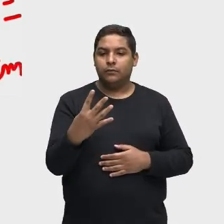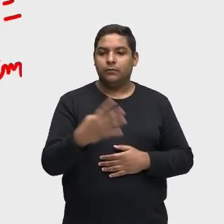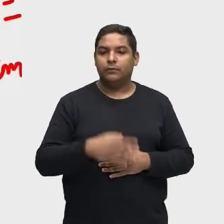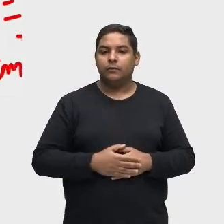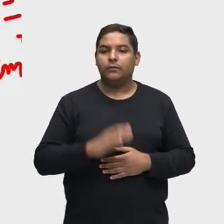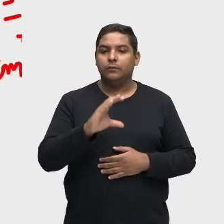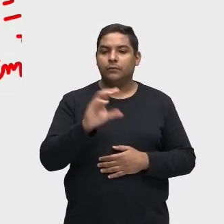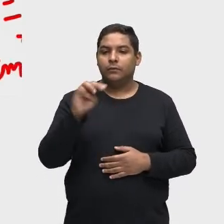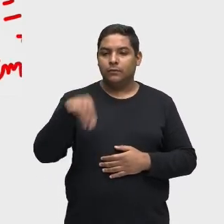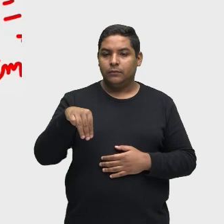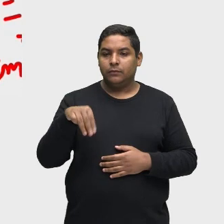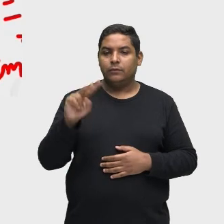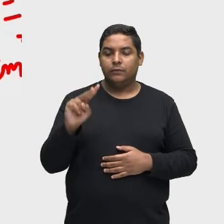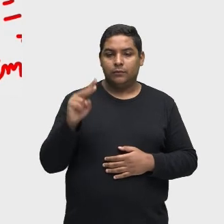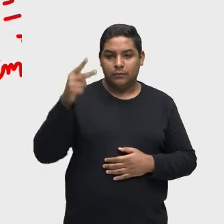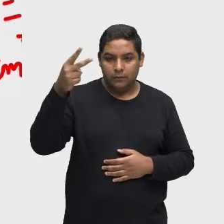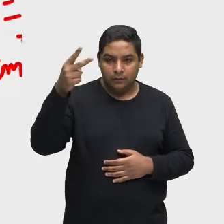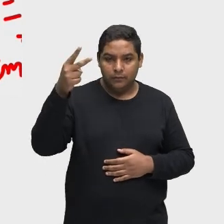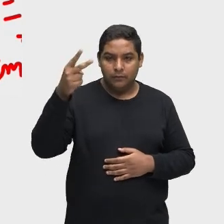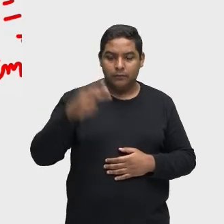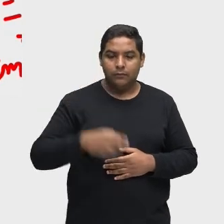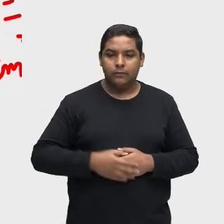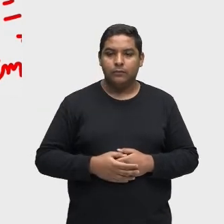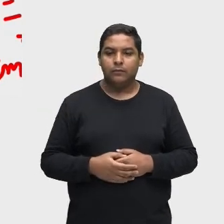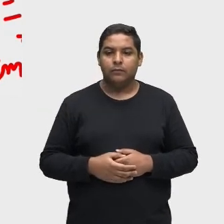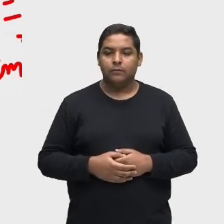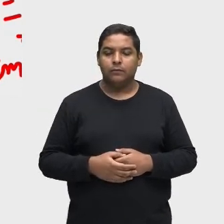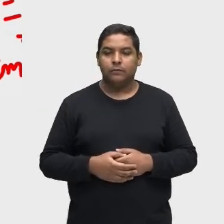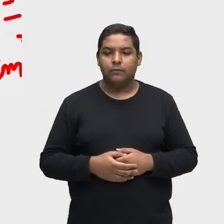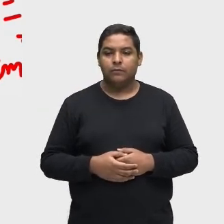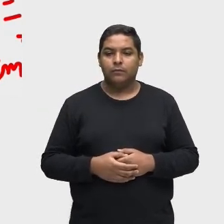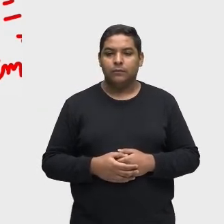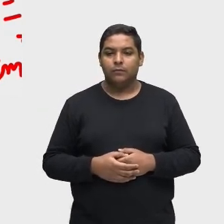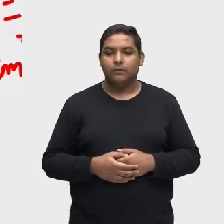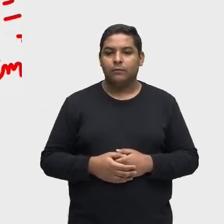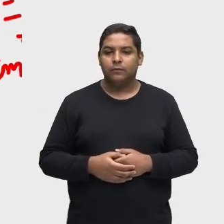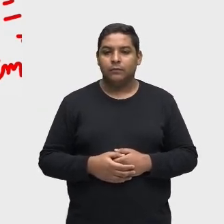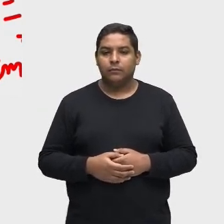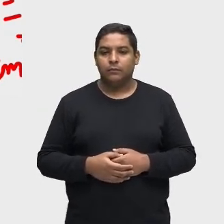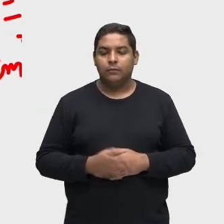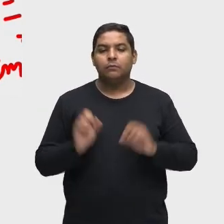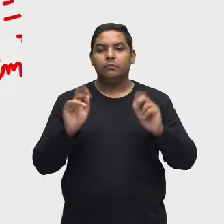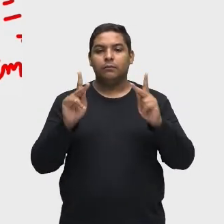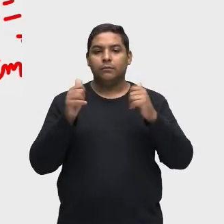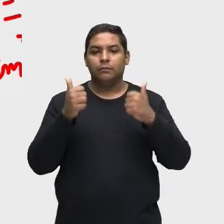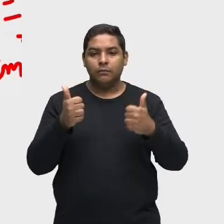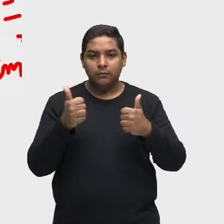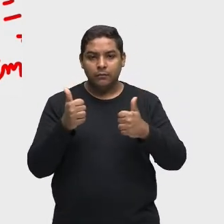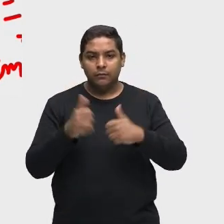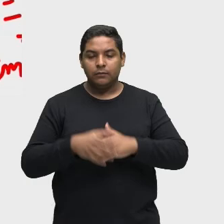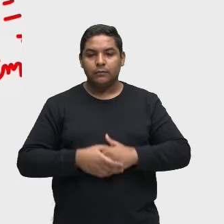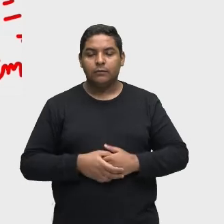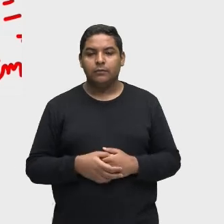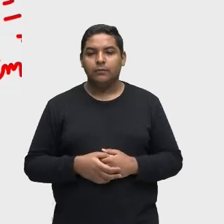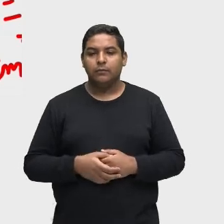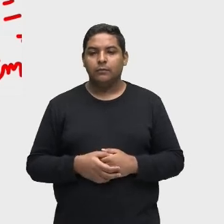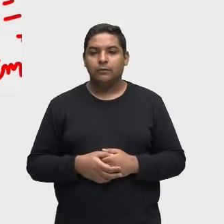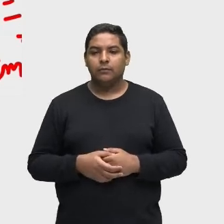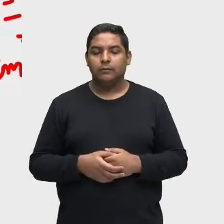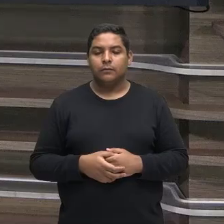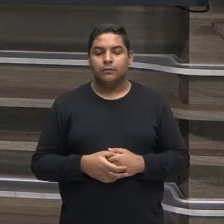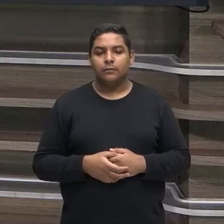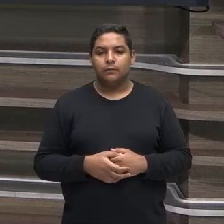54 centímetros ao quadrado. Beleza, meu povo? Olha só.